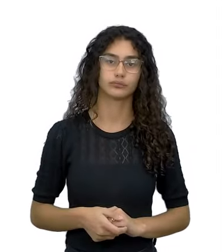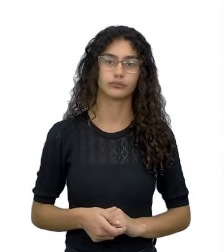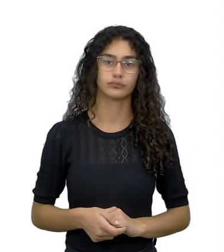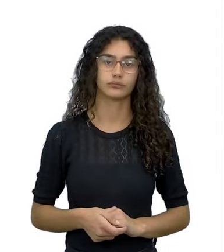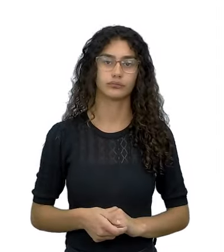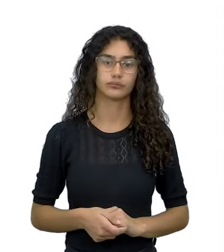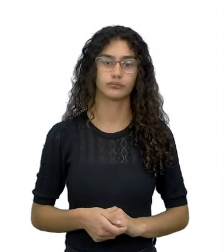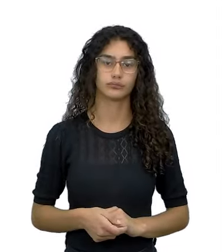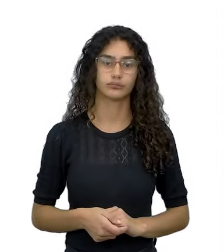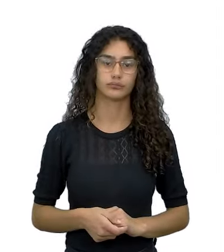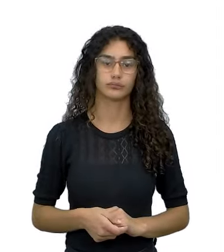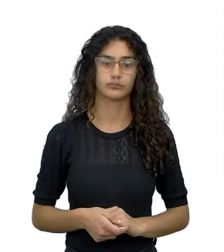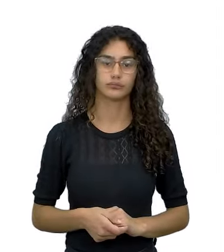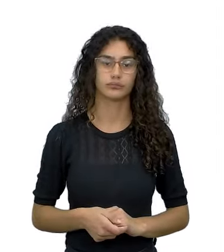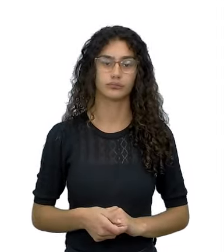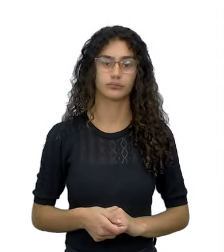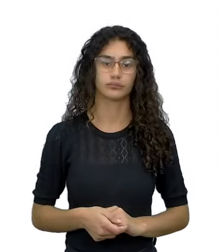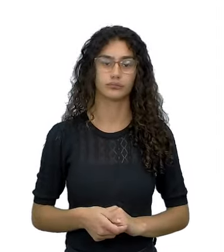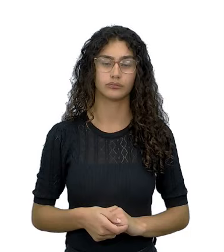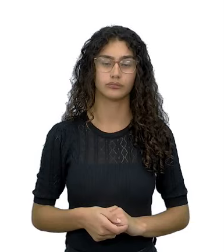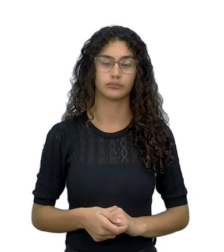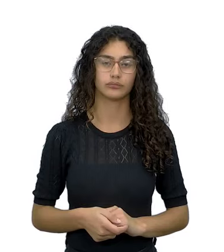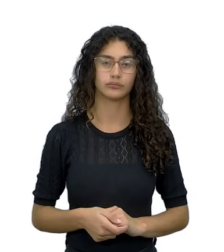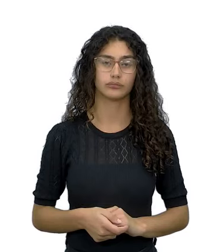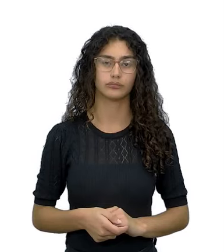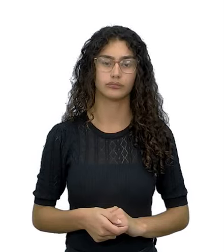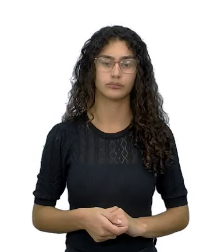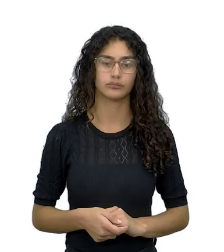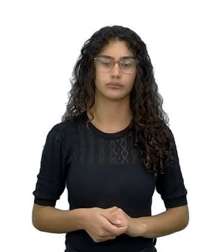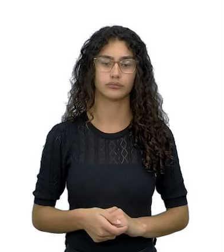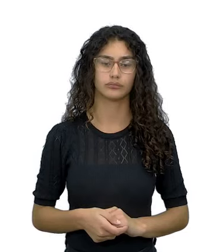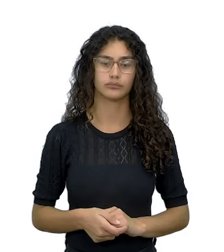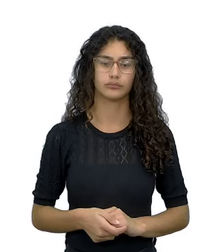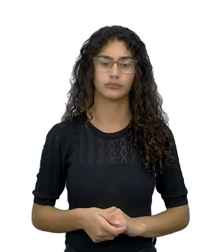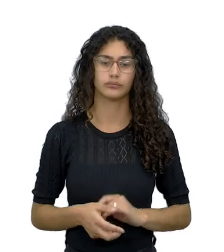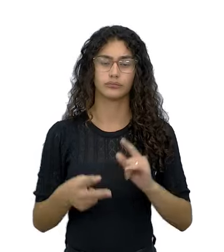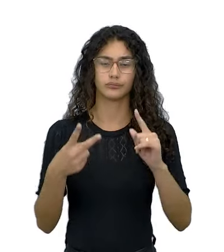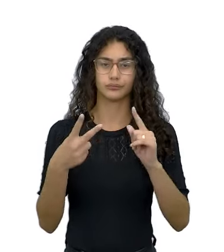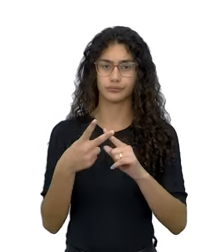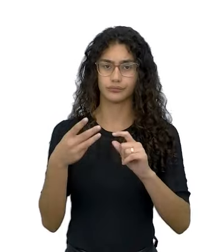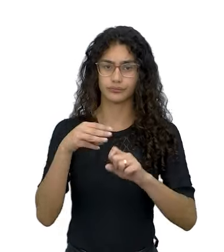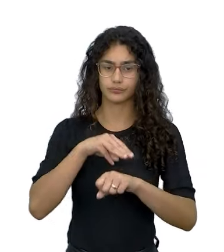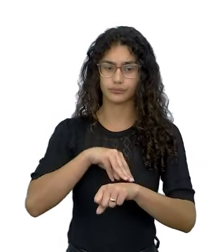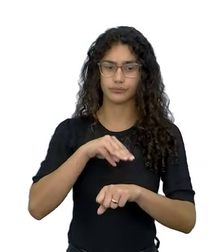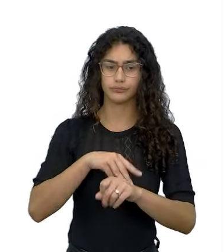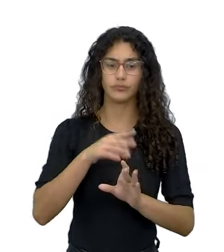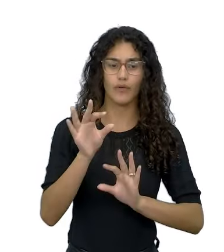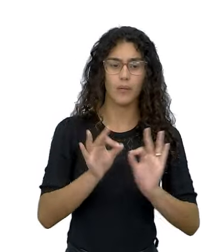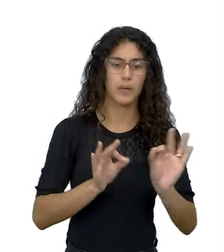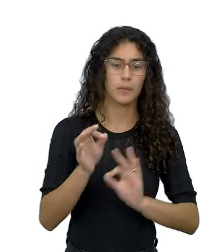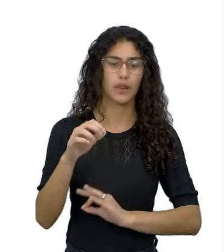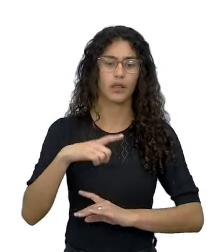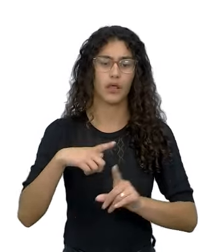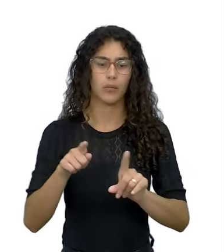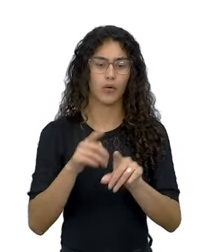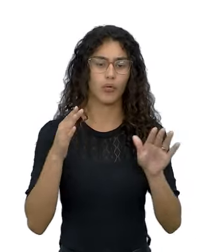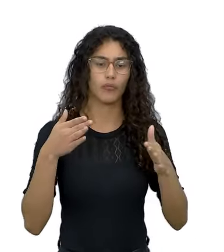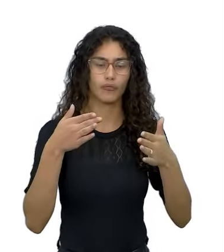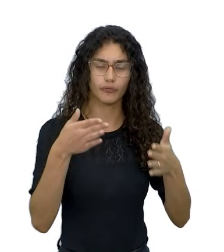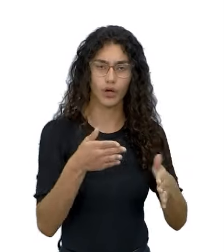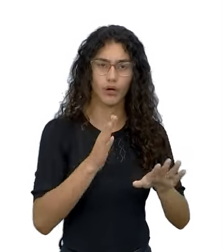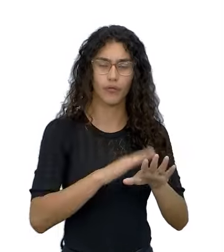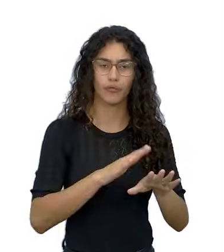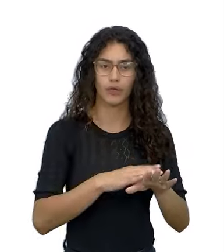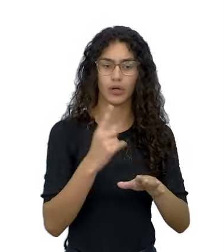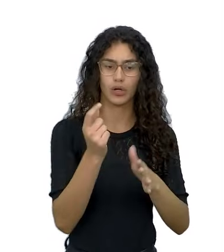Sobre o planejamento com foco nas produções de sentidos relativas aos gêneros trabalhados aqui na